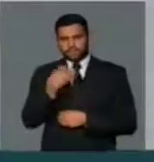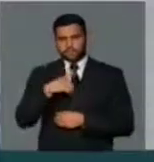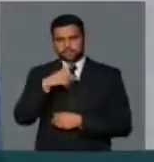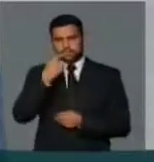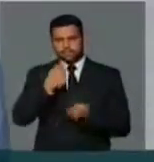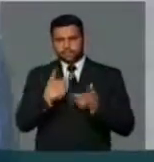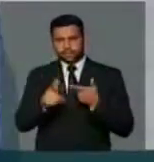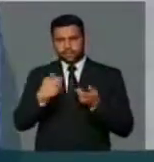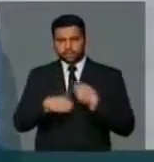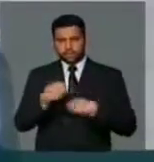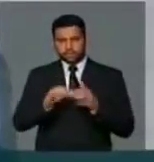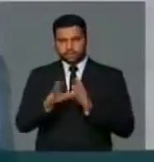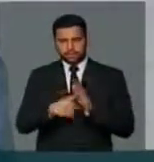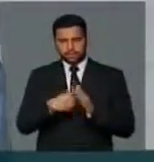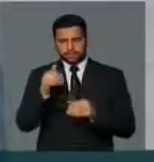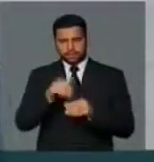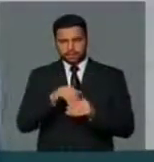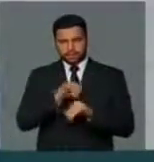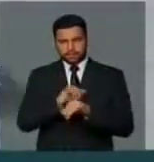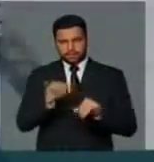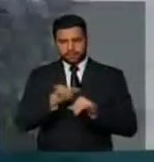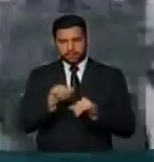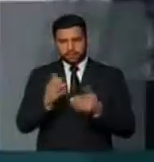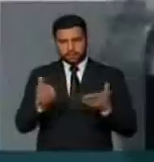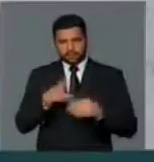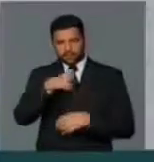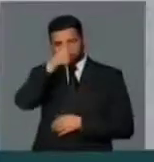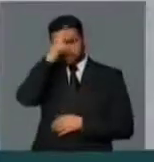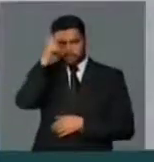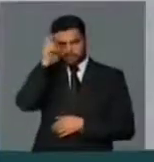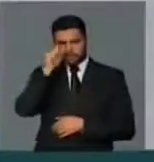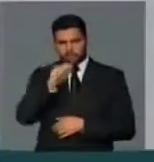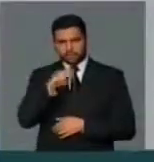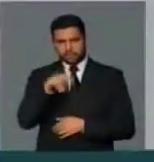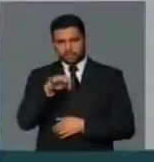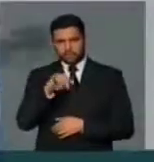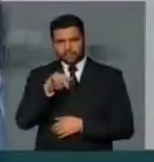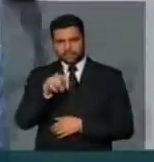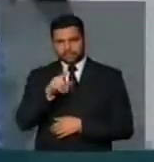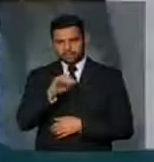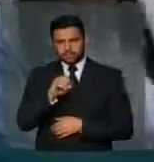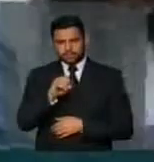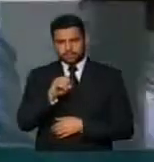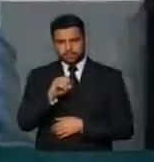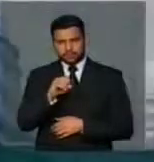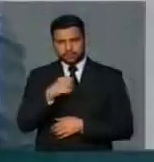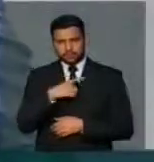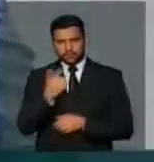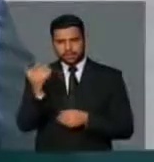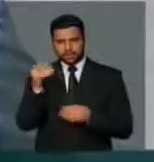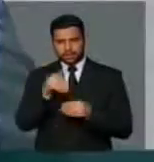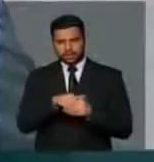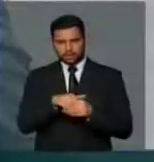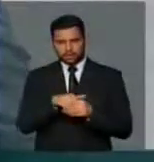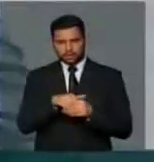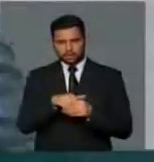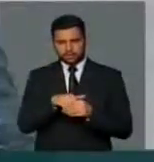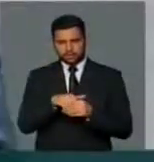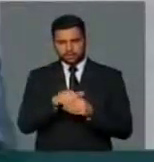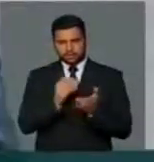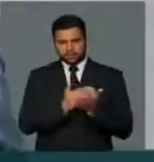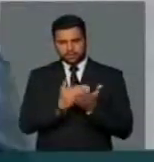poder econômico, pela corrupção eleitoral. Agora o prefeito Altamirano de Jesus Santos foi reeleito